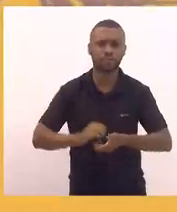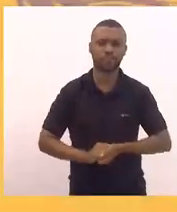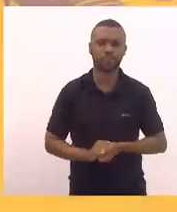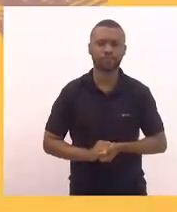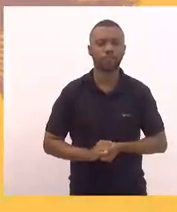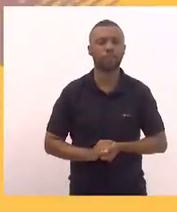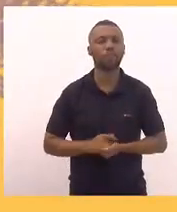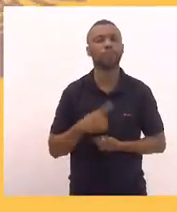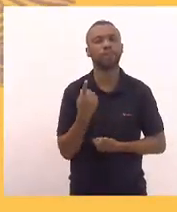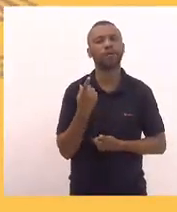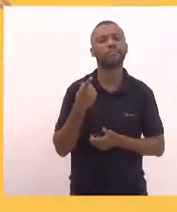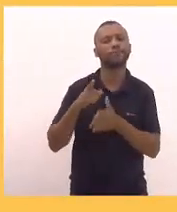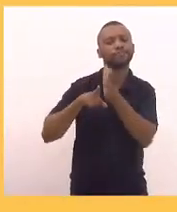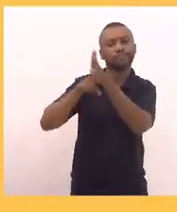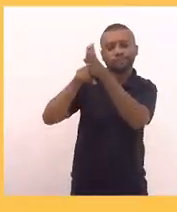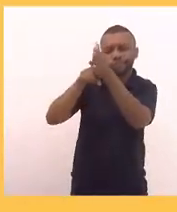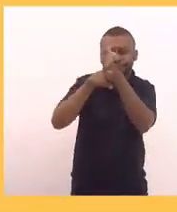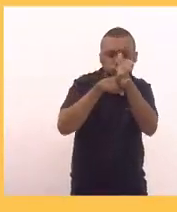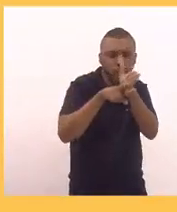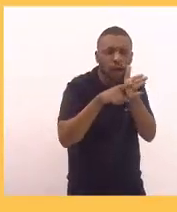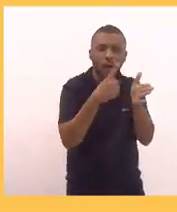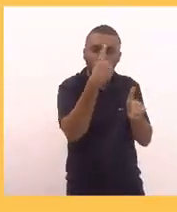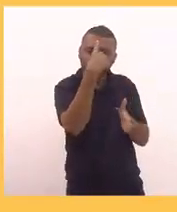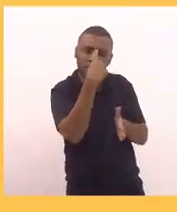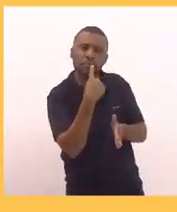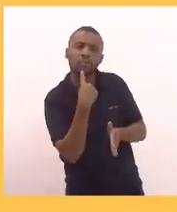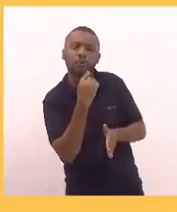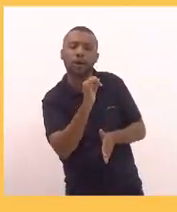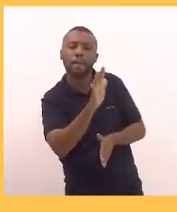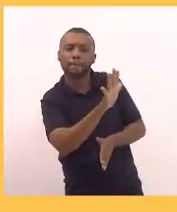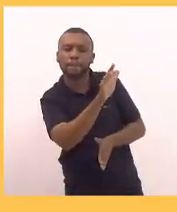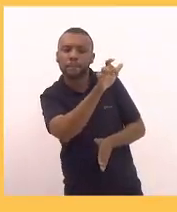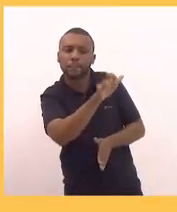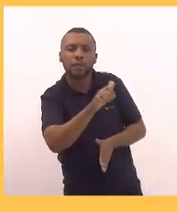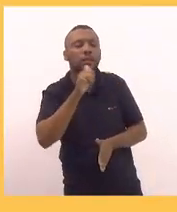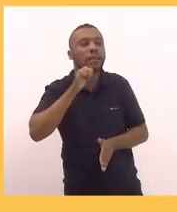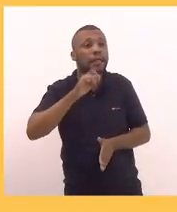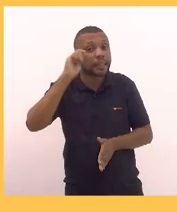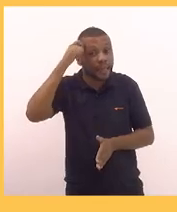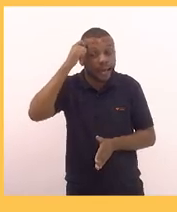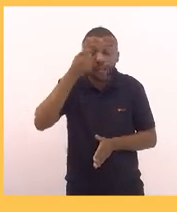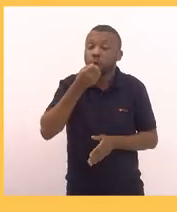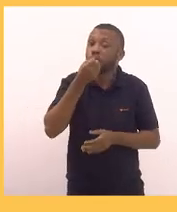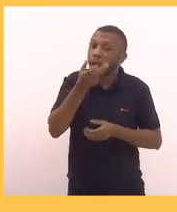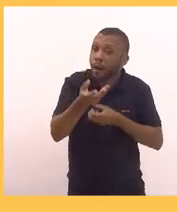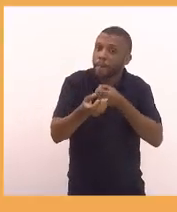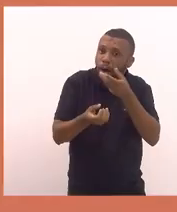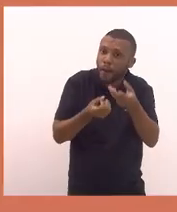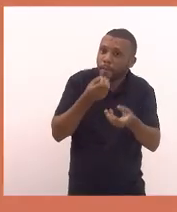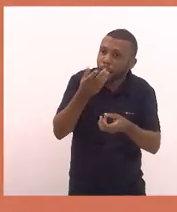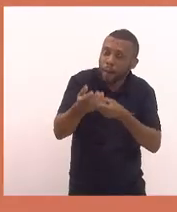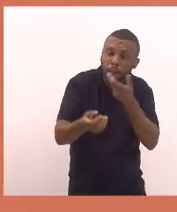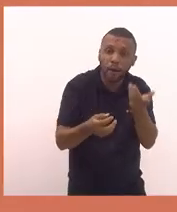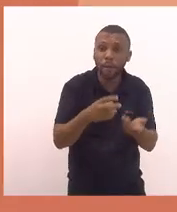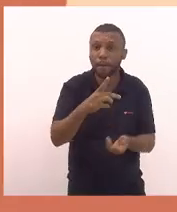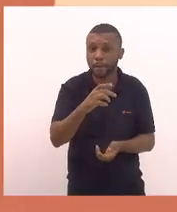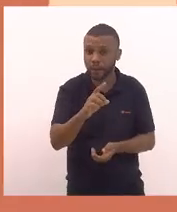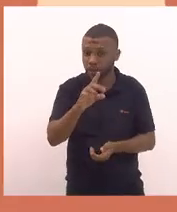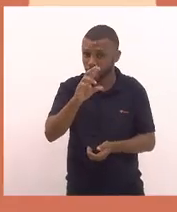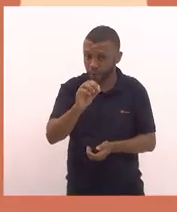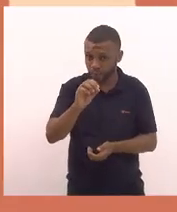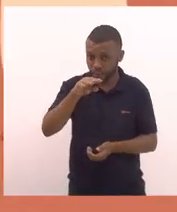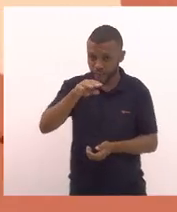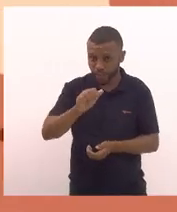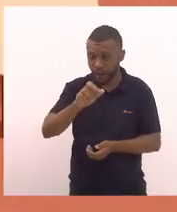eu fui buscar uma figura negra. É, mas eu estou contando enquanto o marasmo me mata.